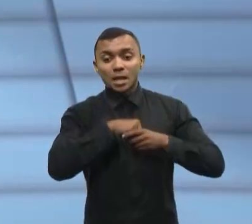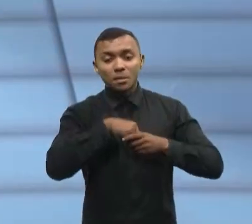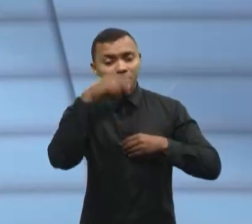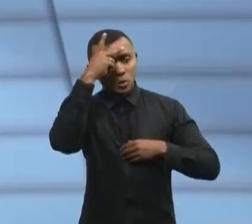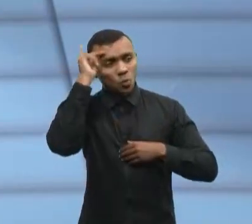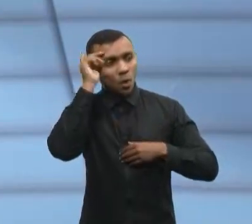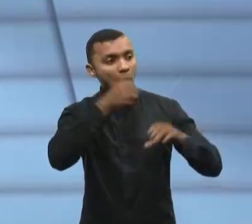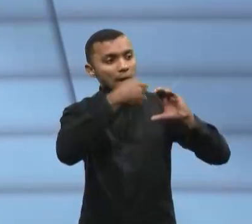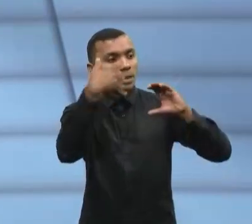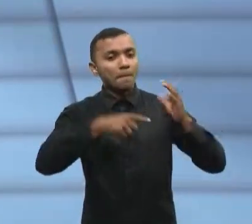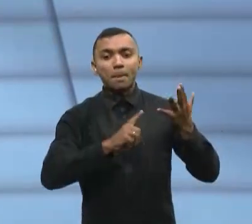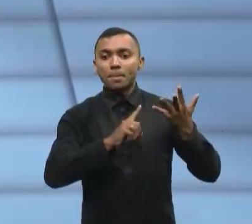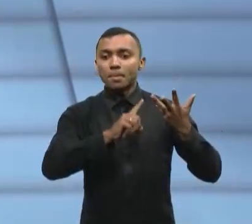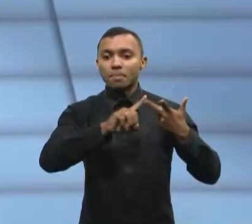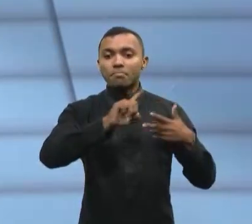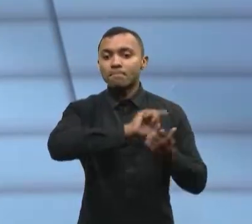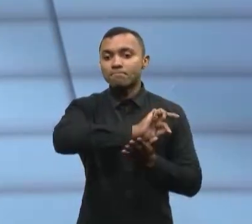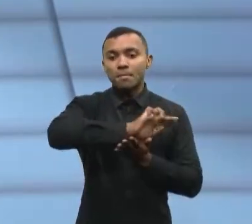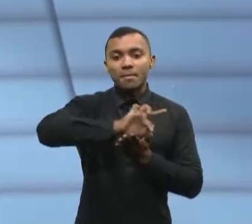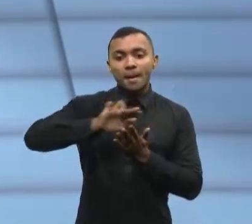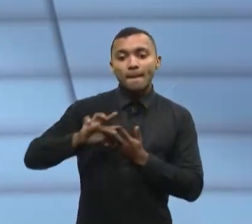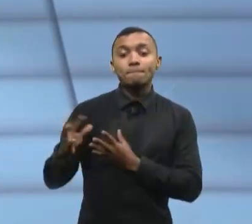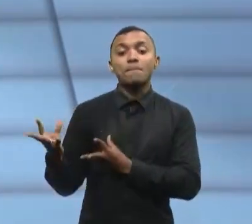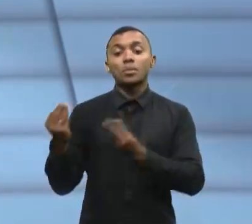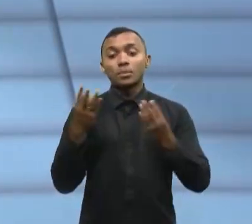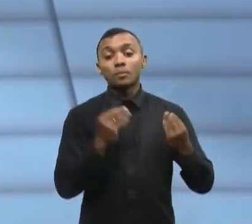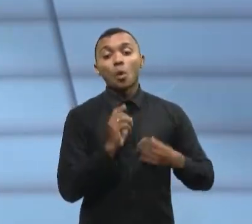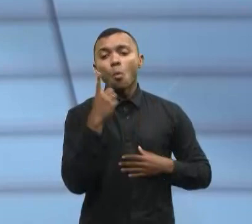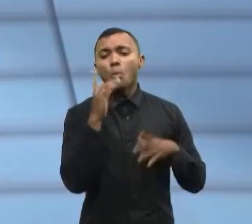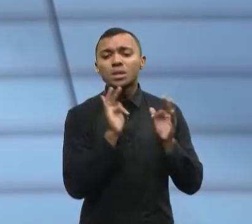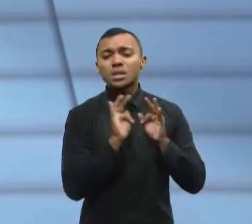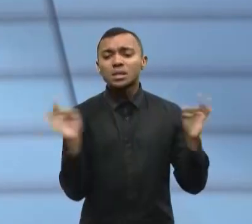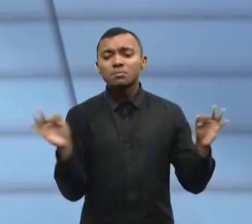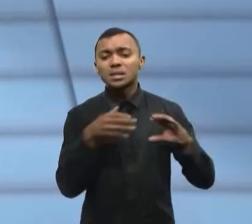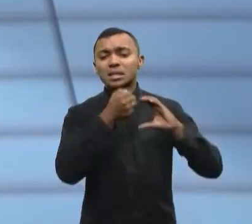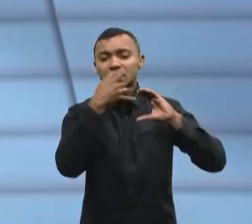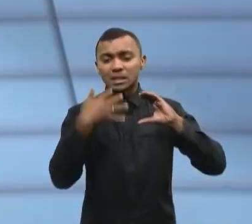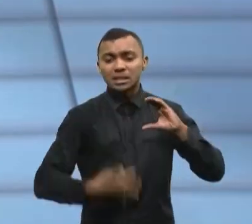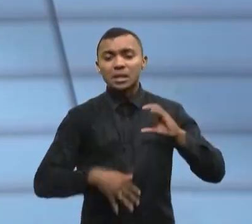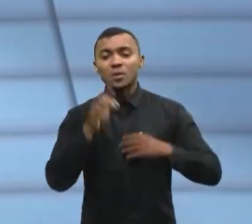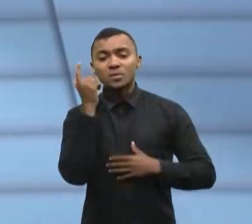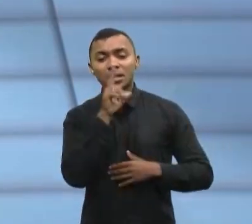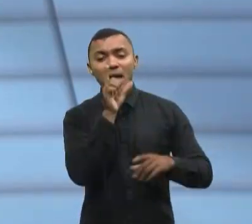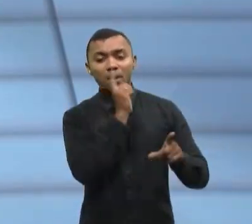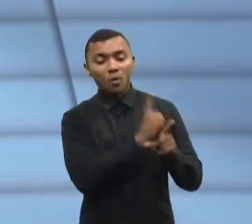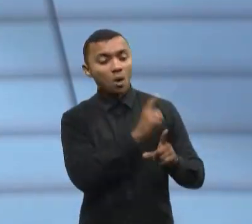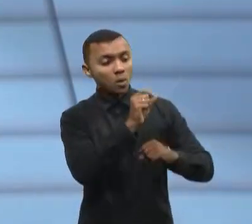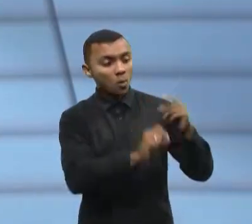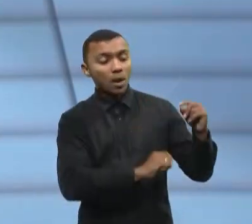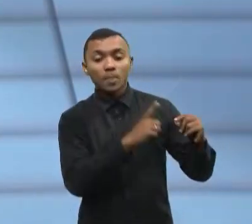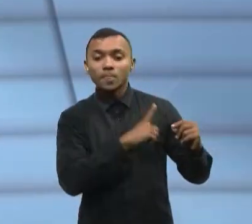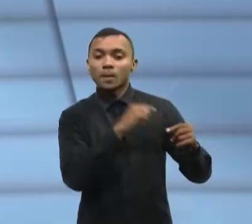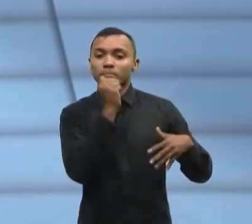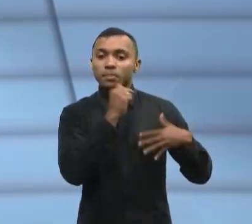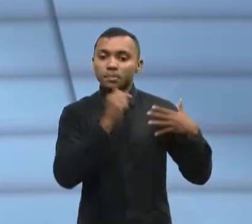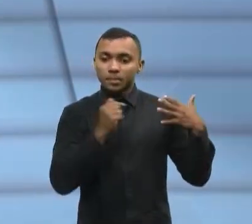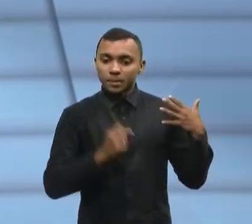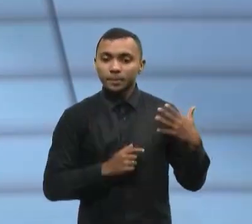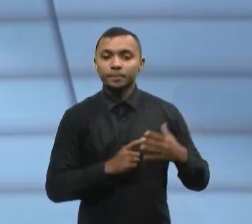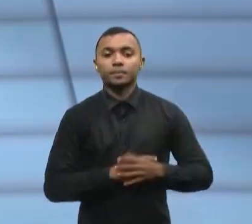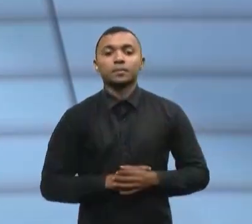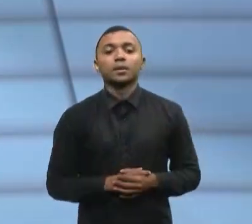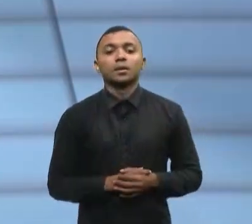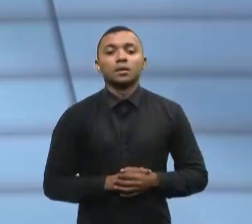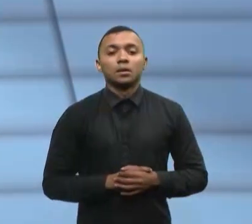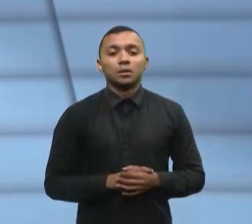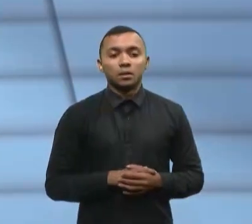outras características como todo mundo. Então, é uma característica que vai ter alguns pontos específicos, né?